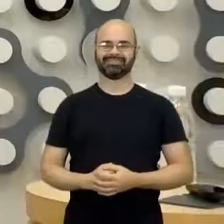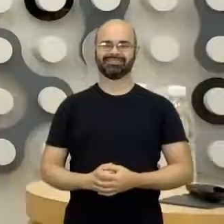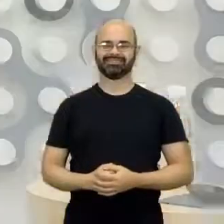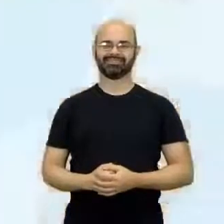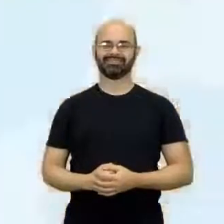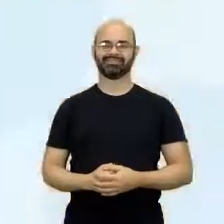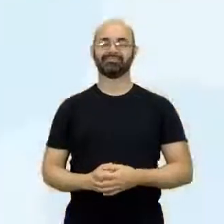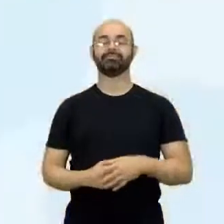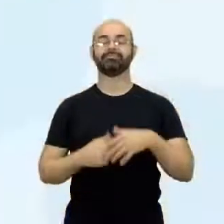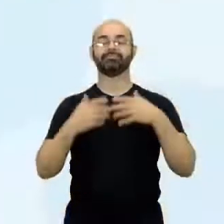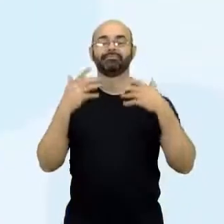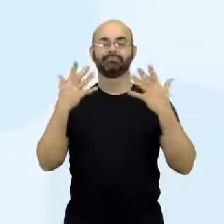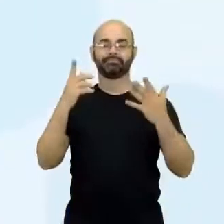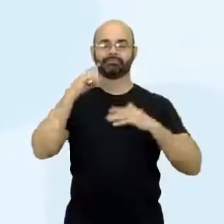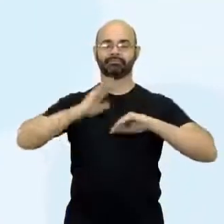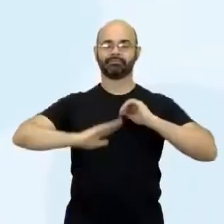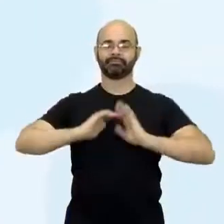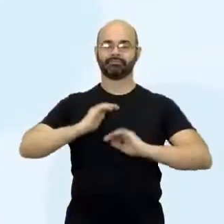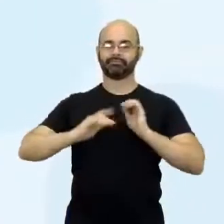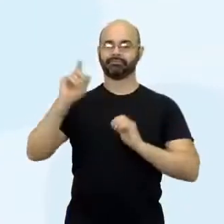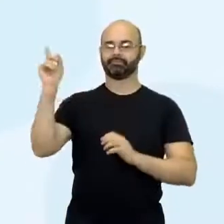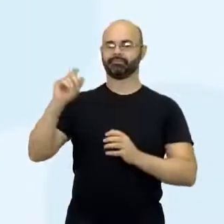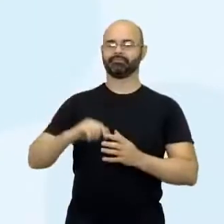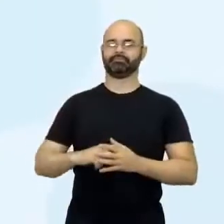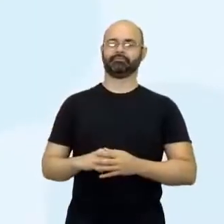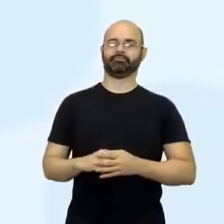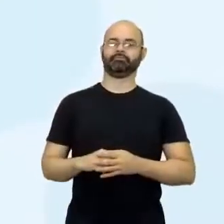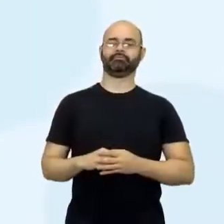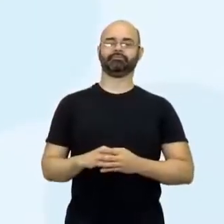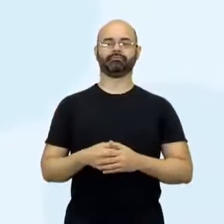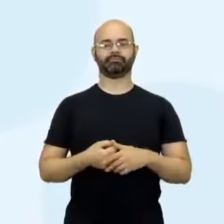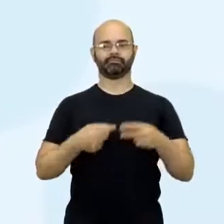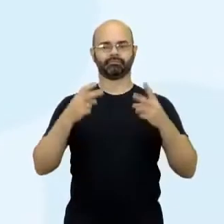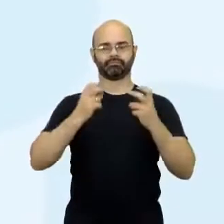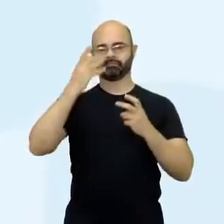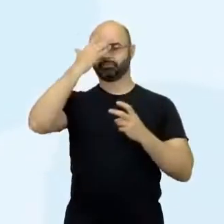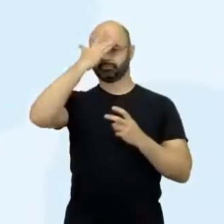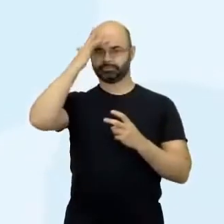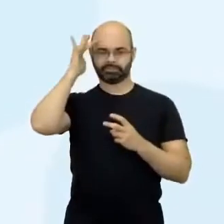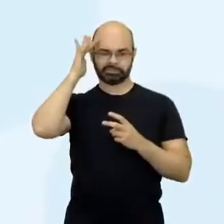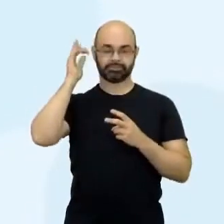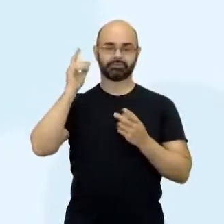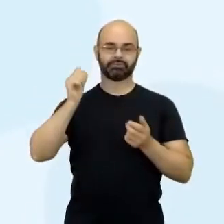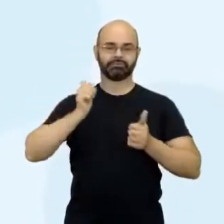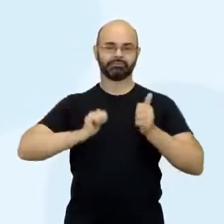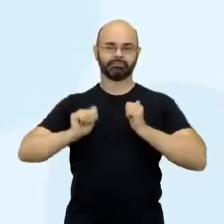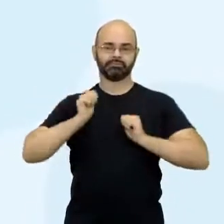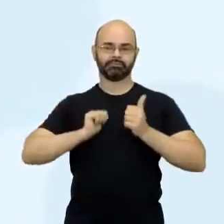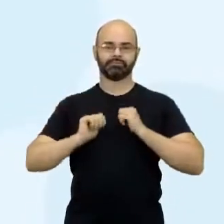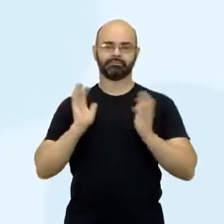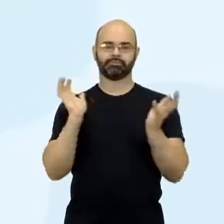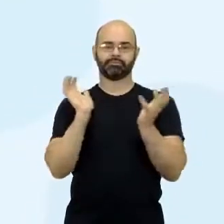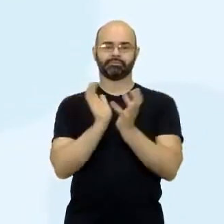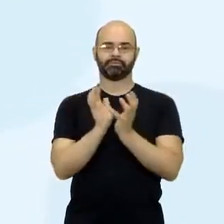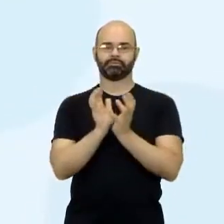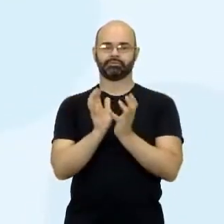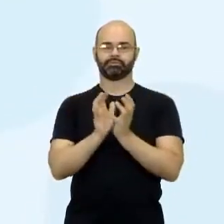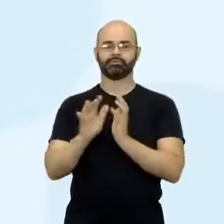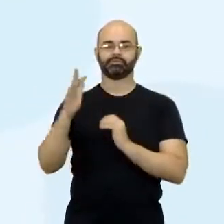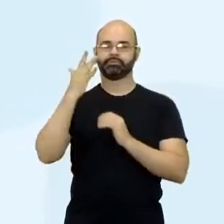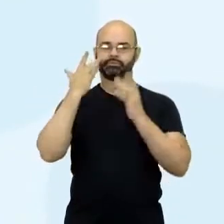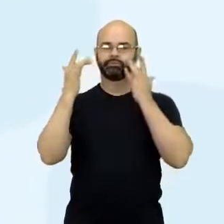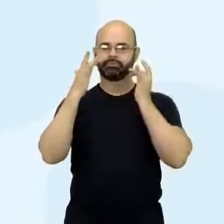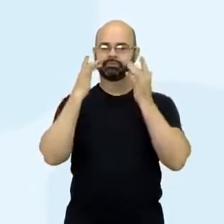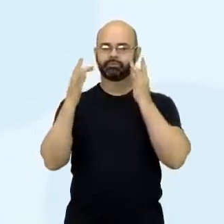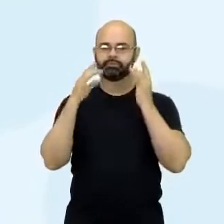pessoal, vamos para a habilidade. Reconhecer e apreciar artistas, grupos e coletivos cênicos de circo teatro,